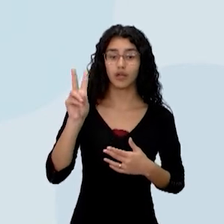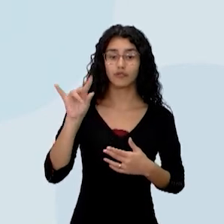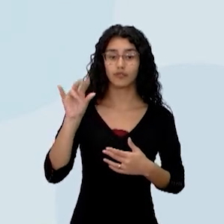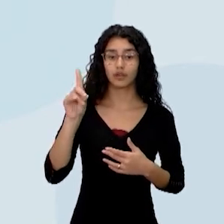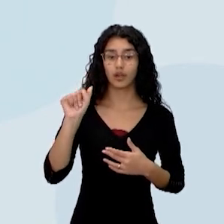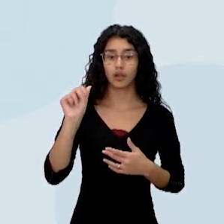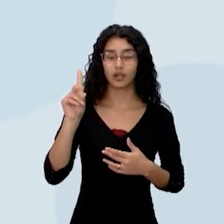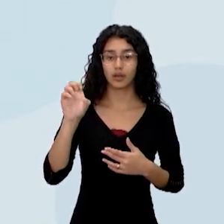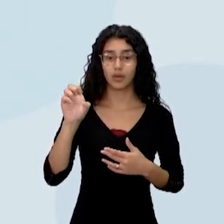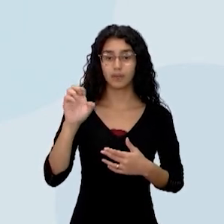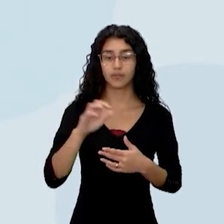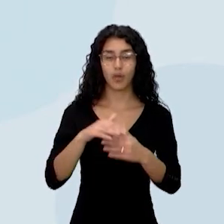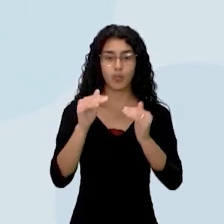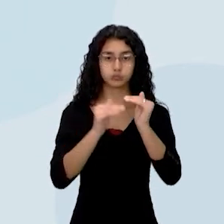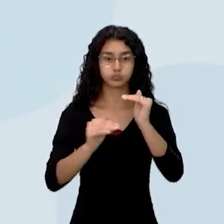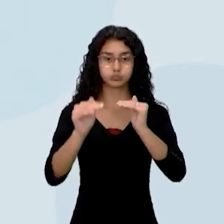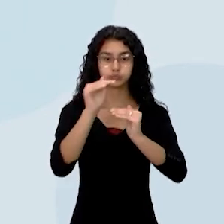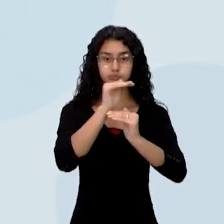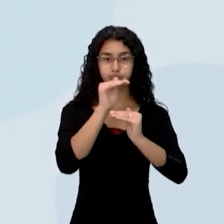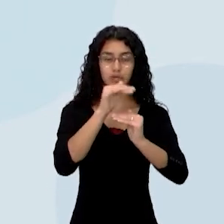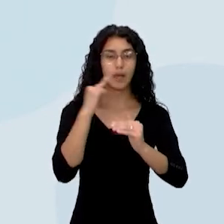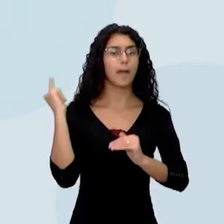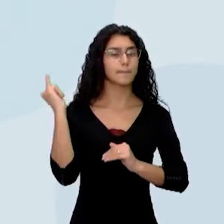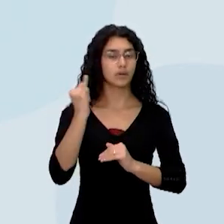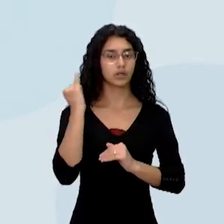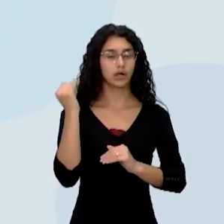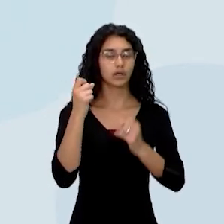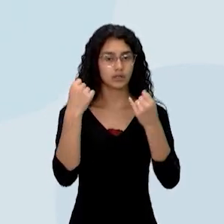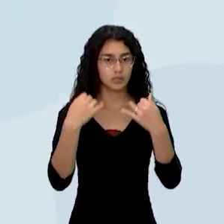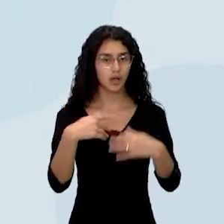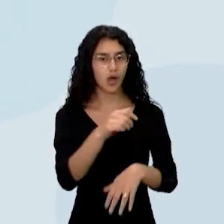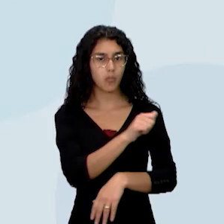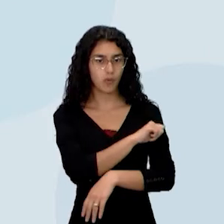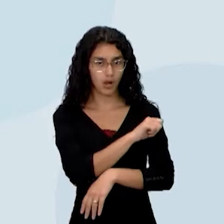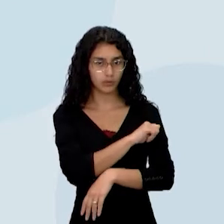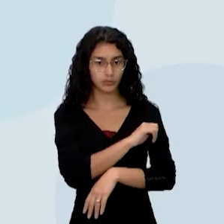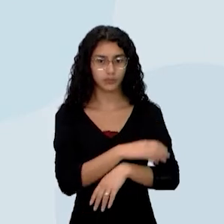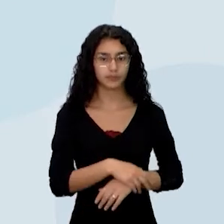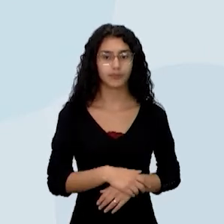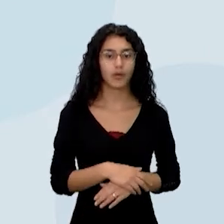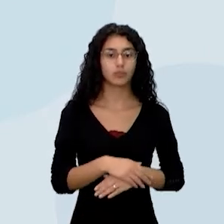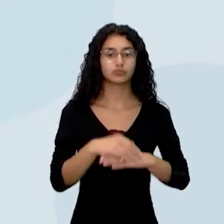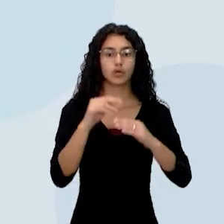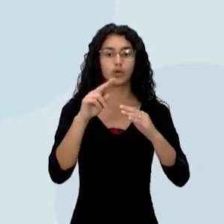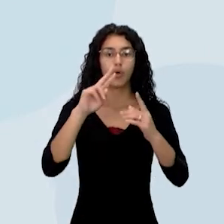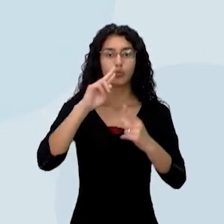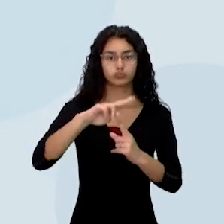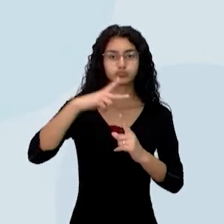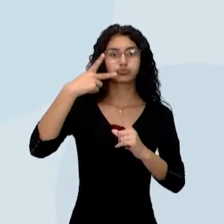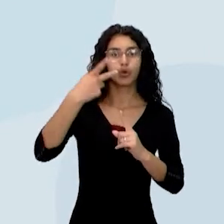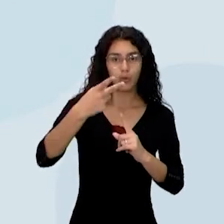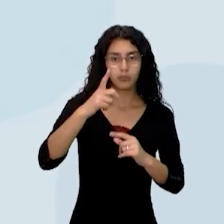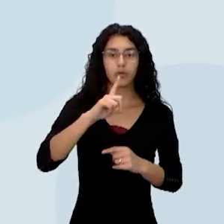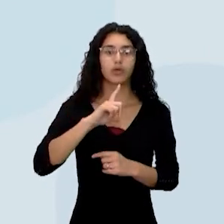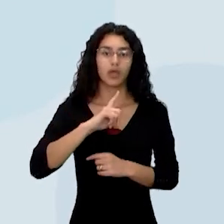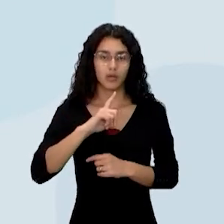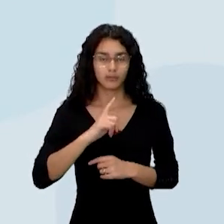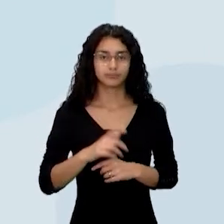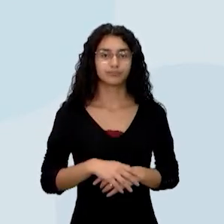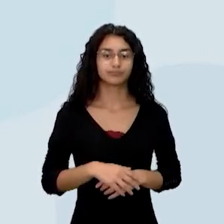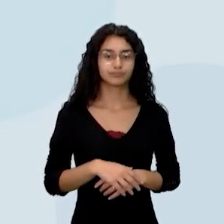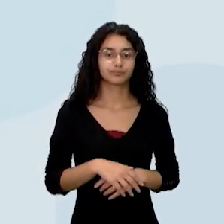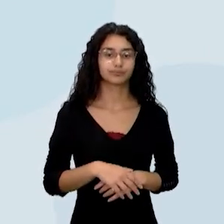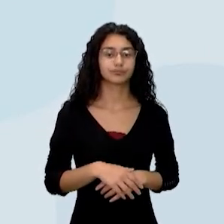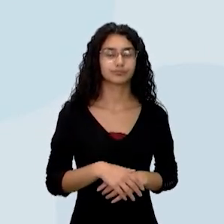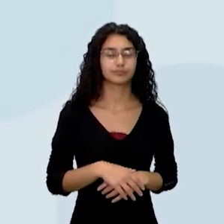é superficial, tá? Isso é importante falar para os nossos estudantes. Ó, praticamente aí o dobro da gravidade da Terra, né? Então ali, sim, a